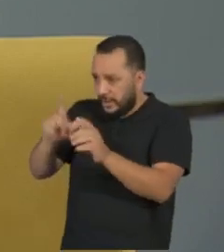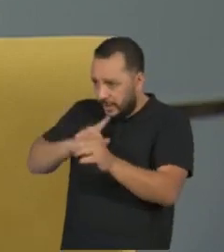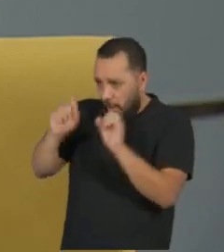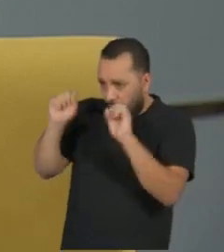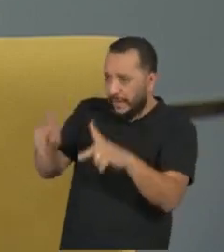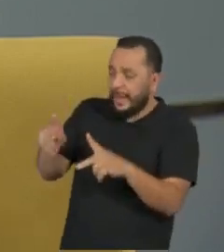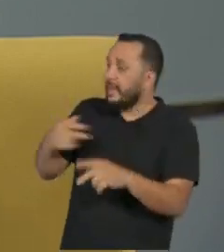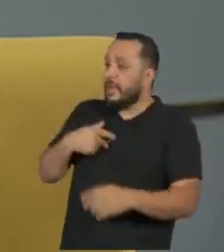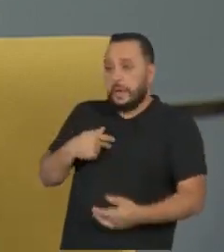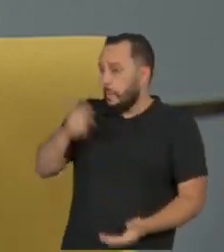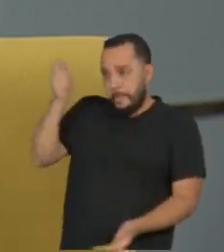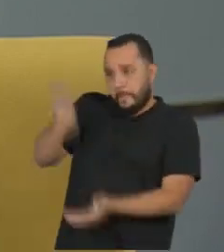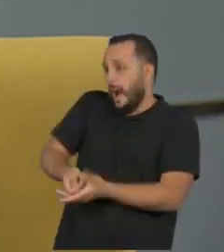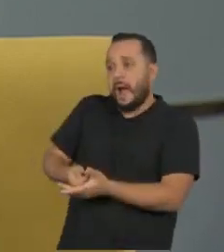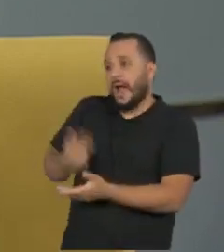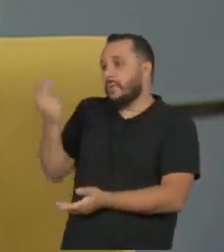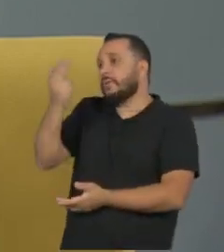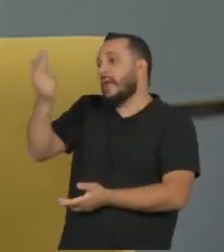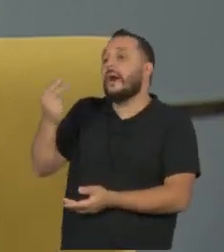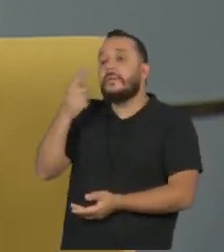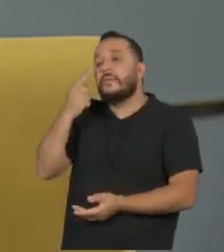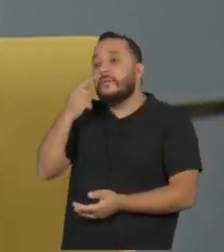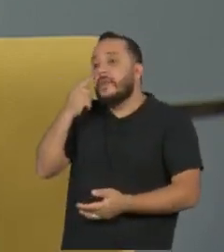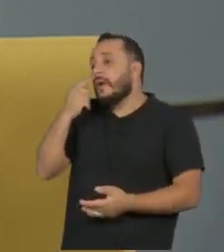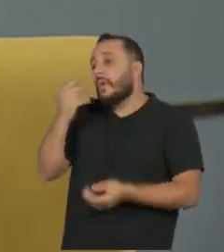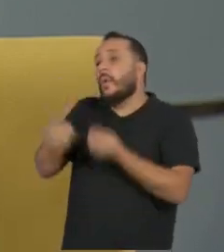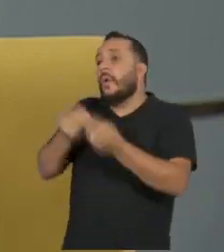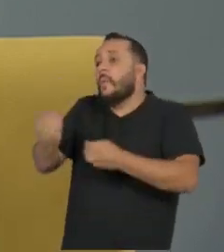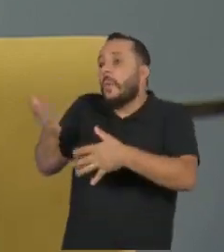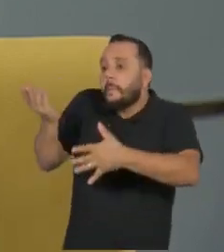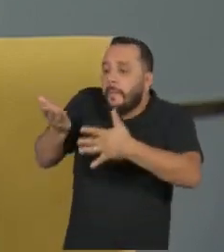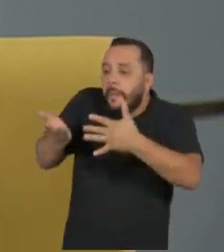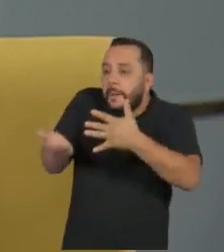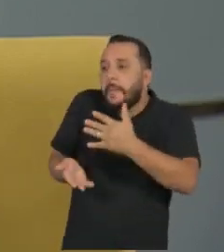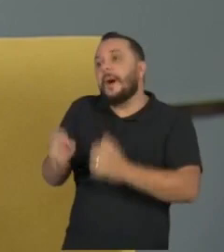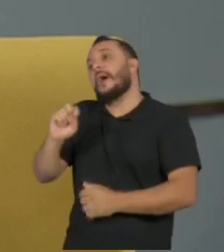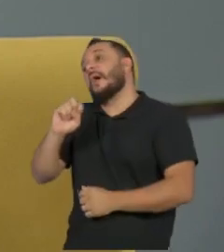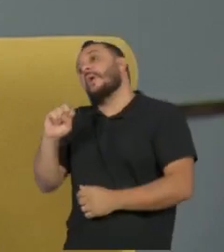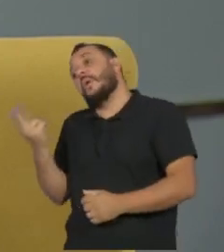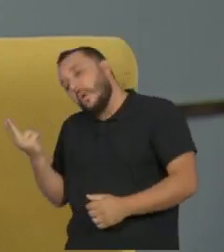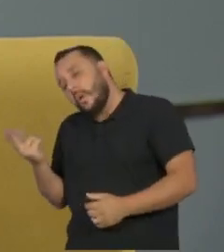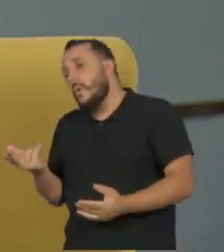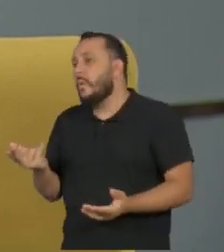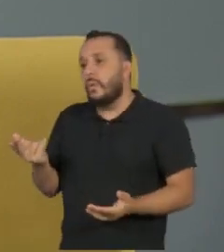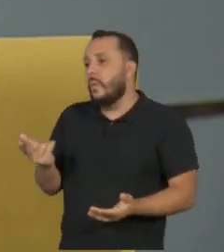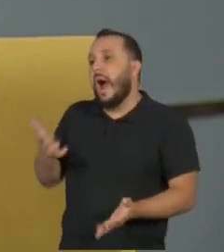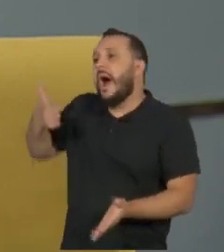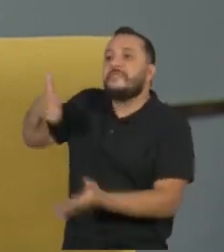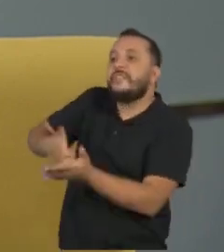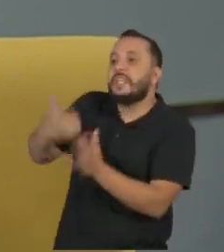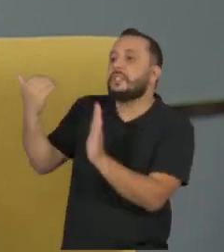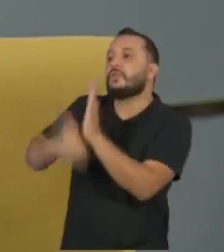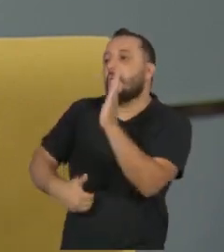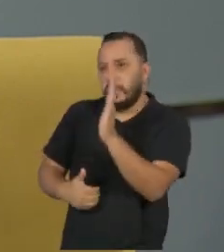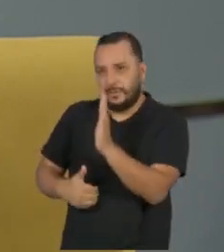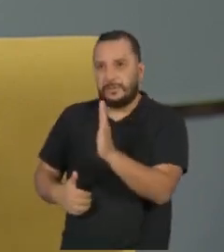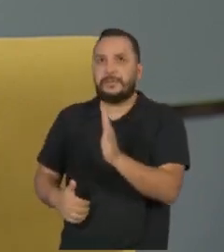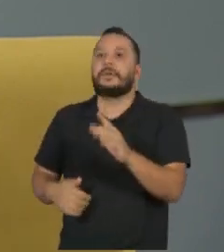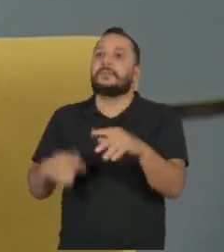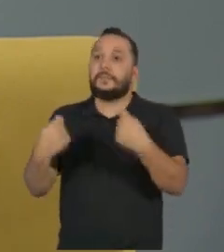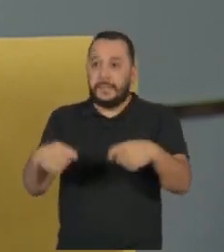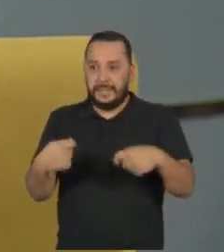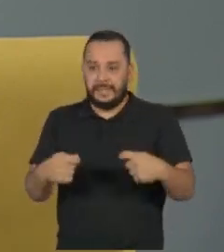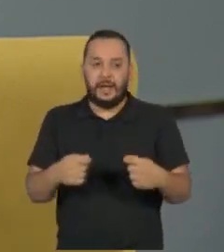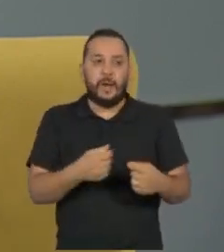tenho condições de pagar, vamos replanejar aqui. Tem que vender alguma coisa, algum ativo